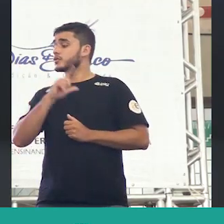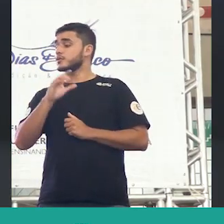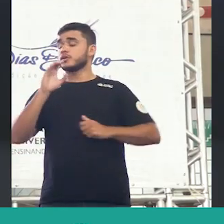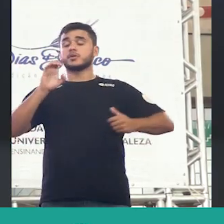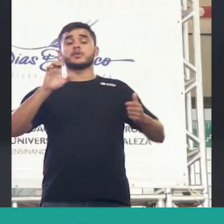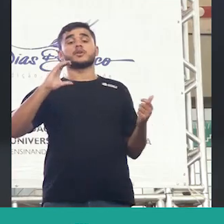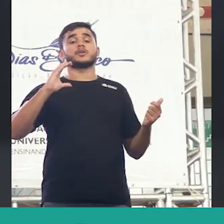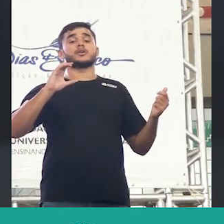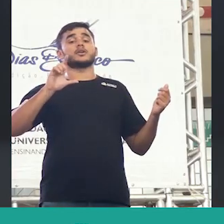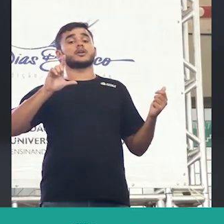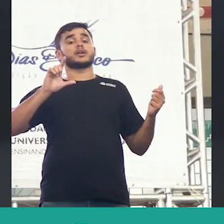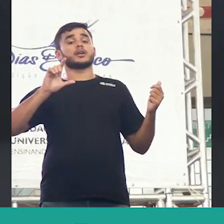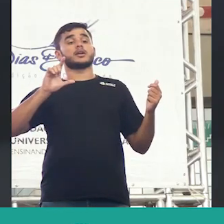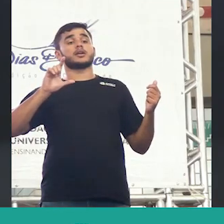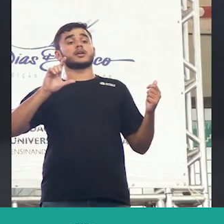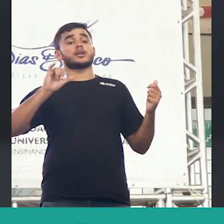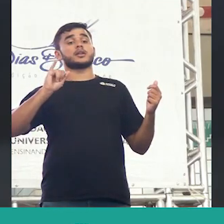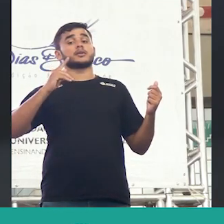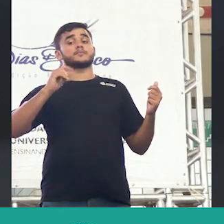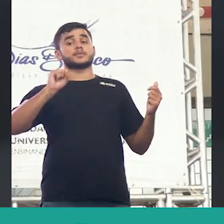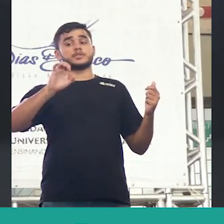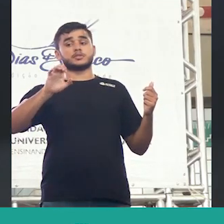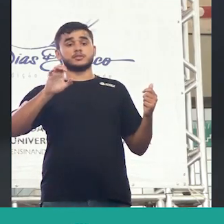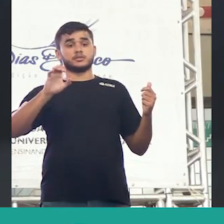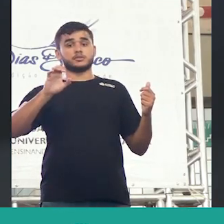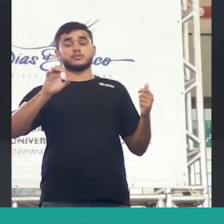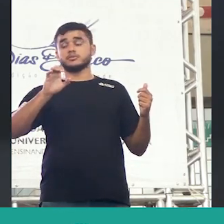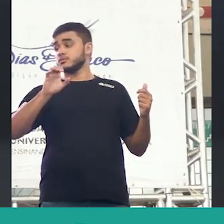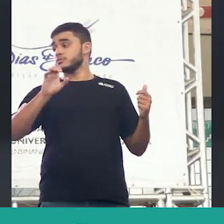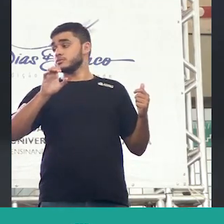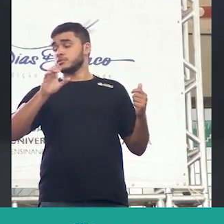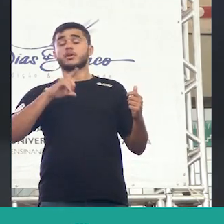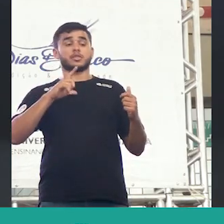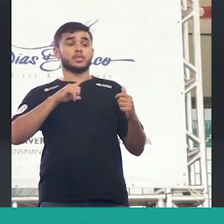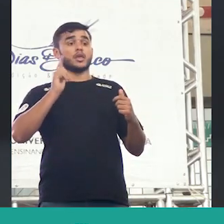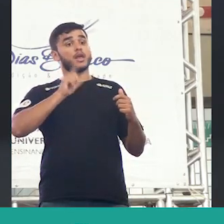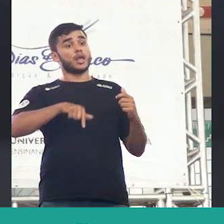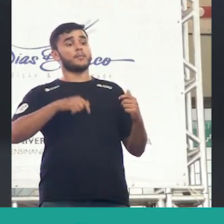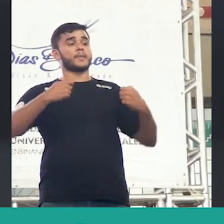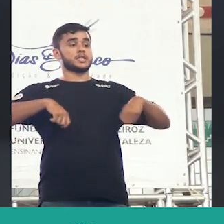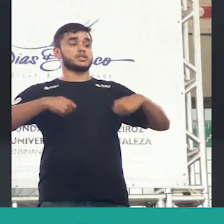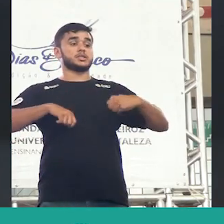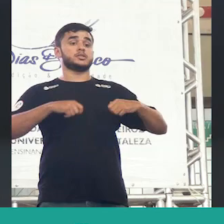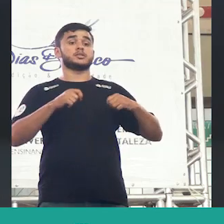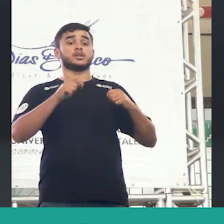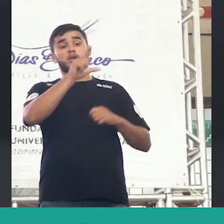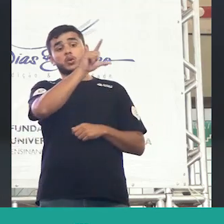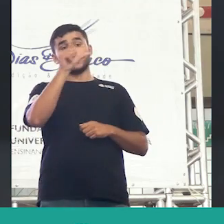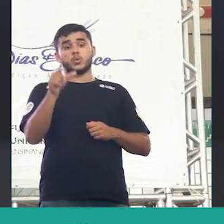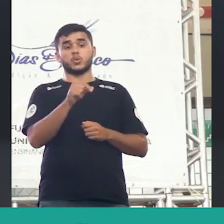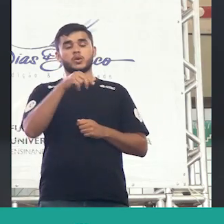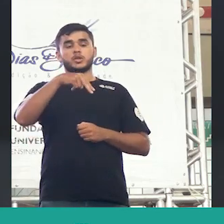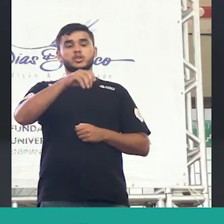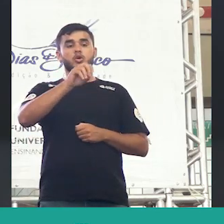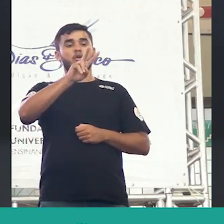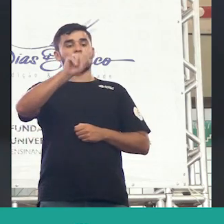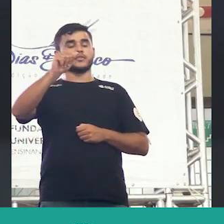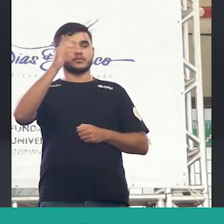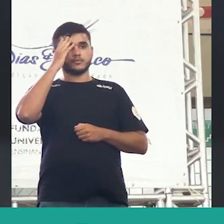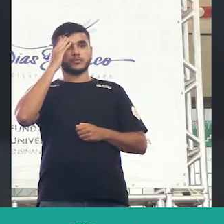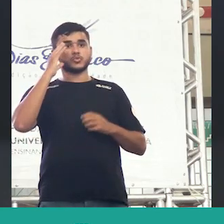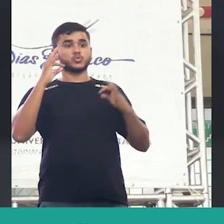desse eclipse? Solar na lua nova. É muito lindo isso aí, pessoal. O sol